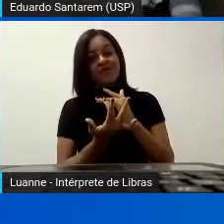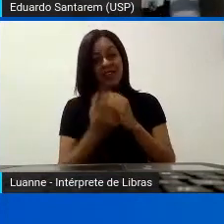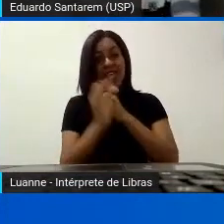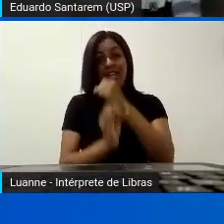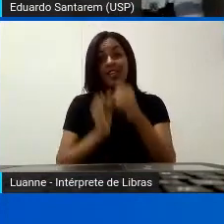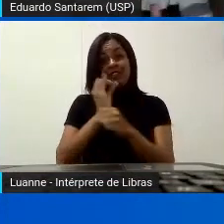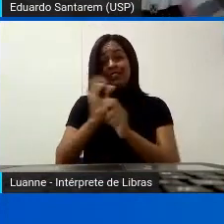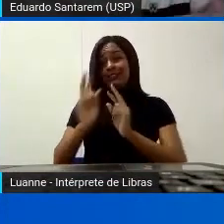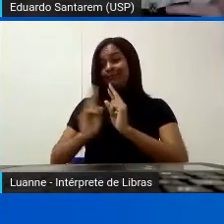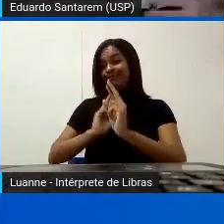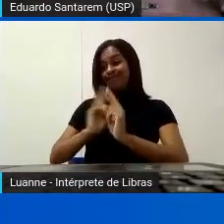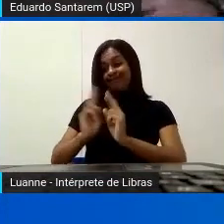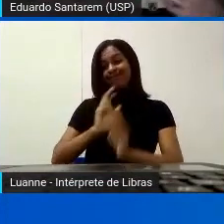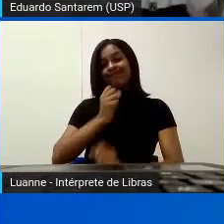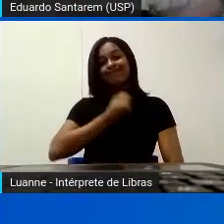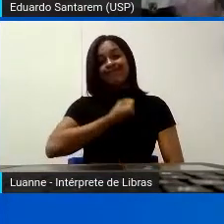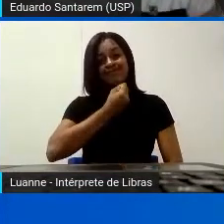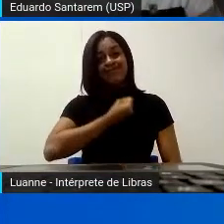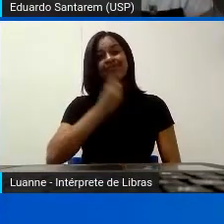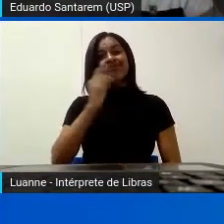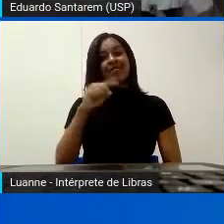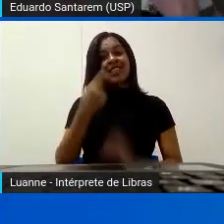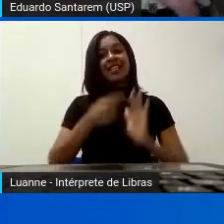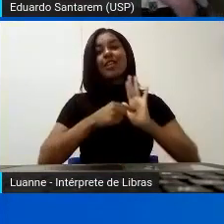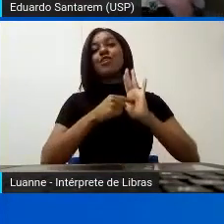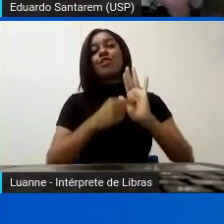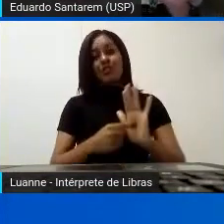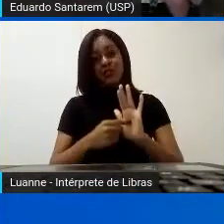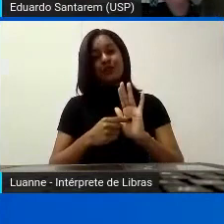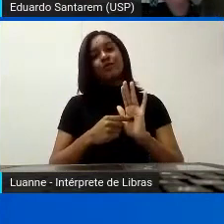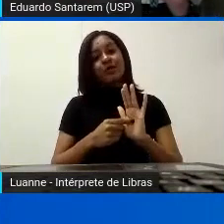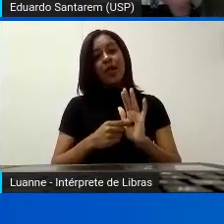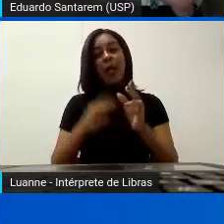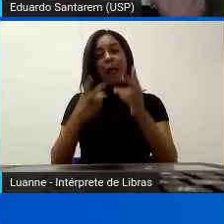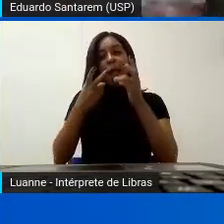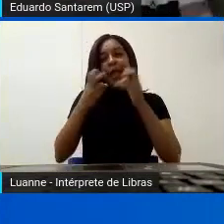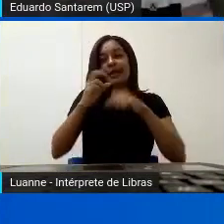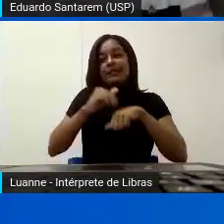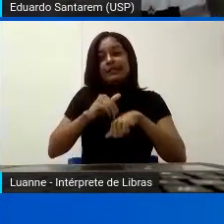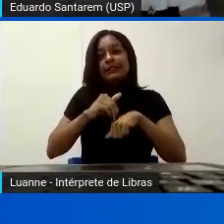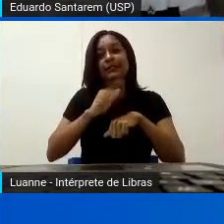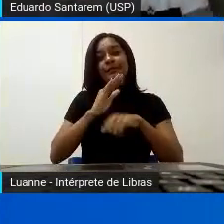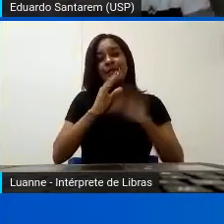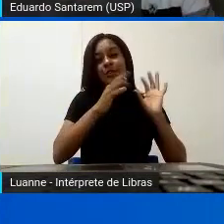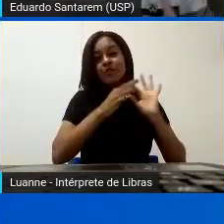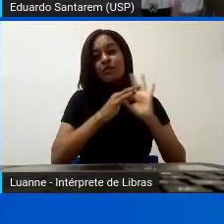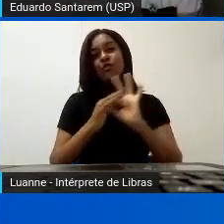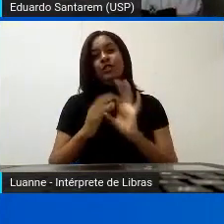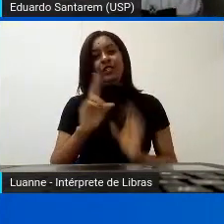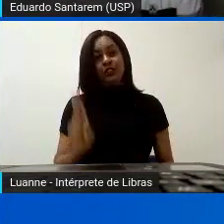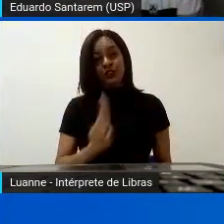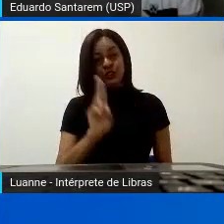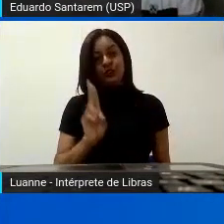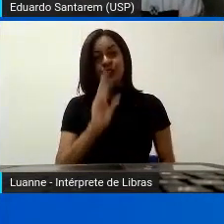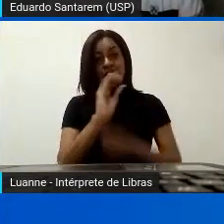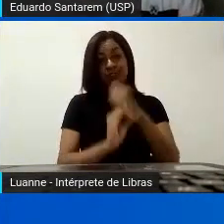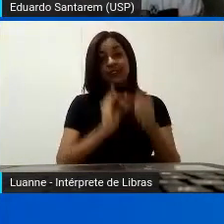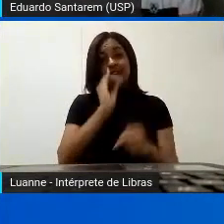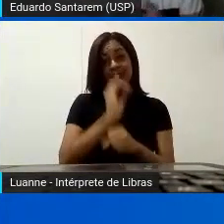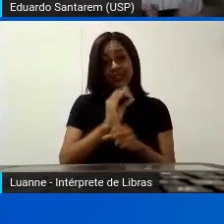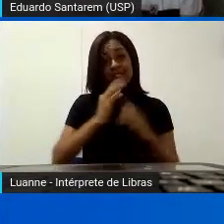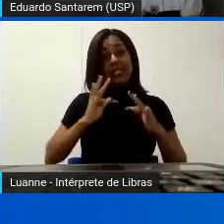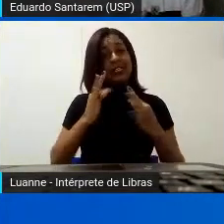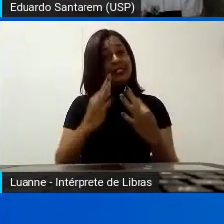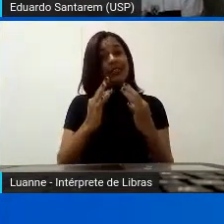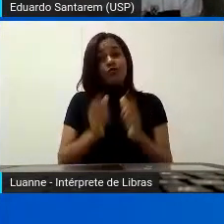alguns números lá esse aqui são outros números quer dizer a gente tá cada vez percebendo mais que tem que o contexto de uso de internet o contexto de uso tecnologia tá cada